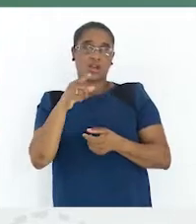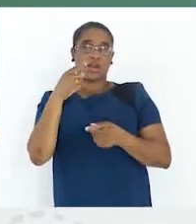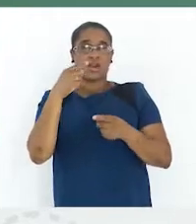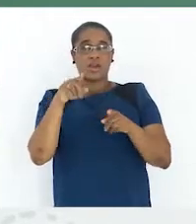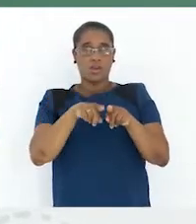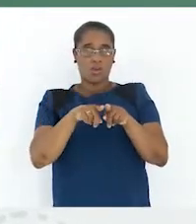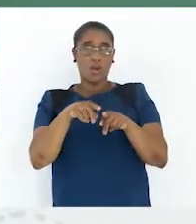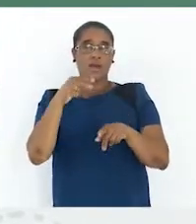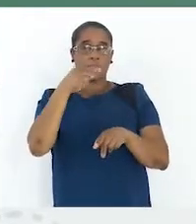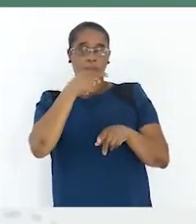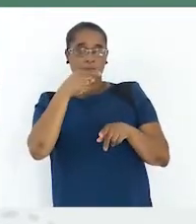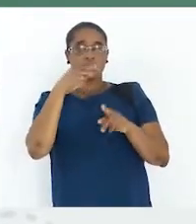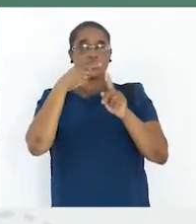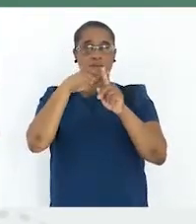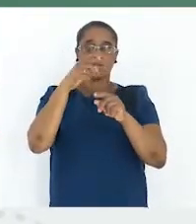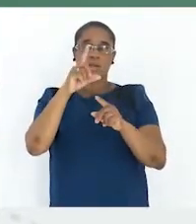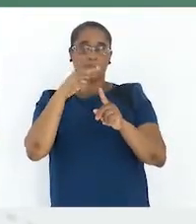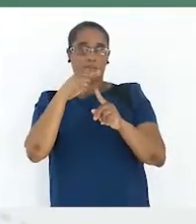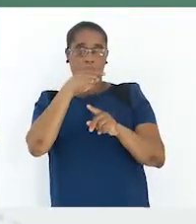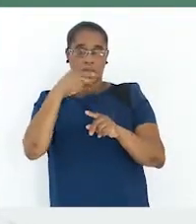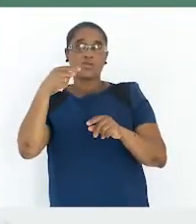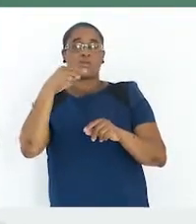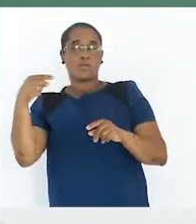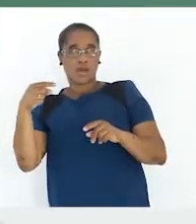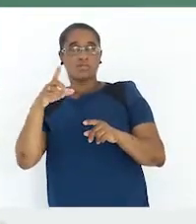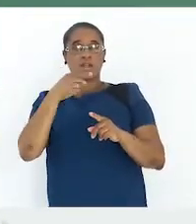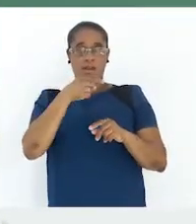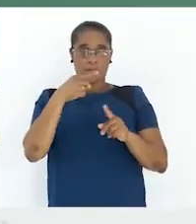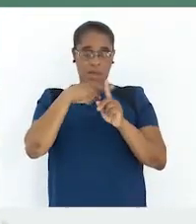mais, 14 mais